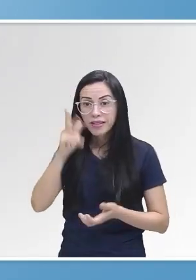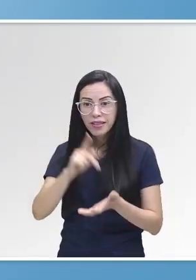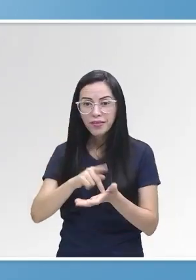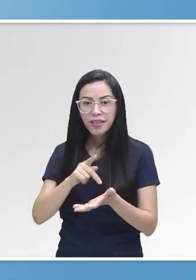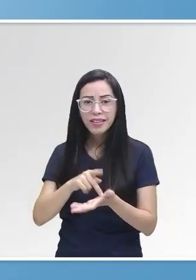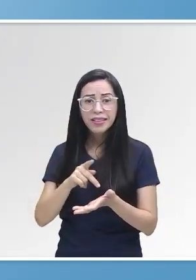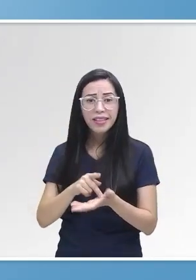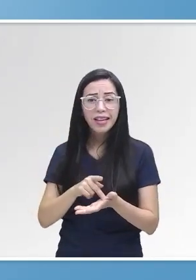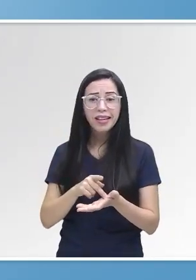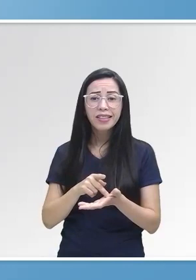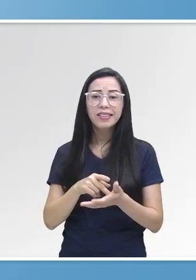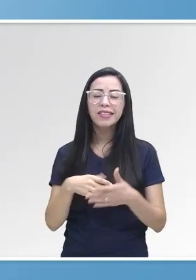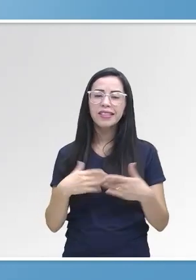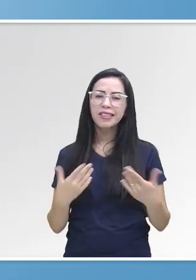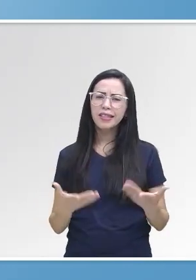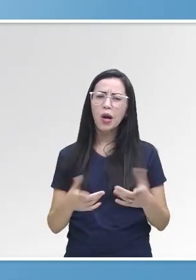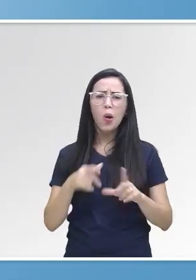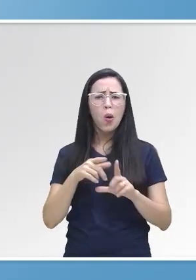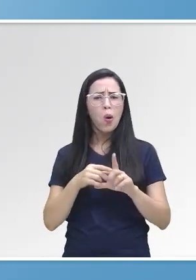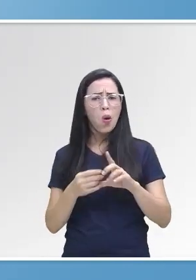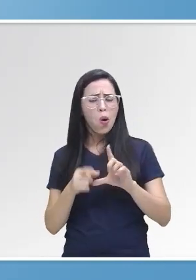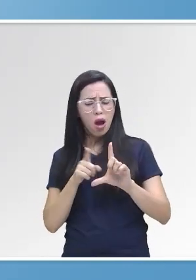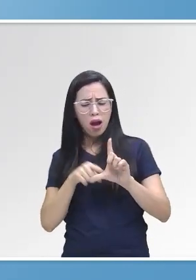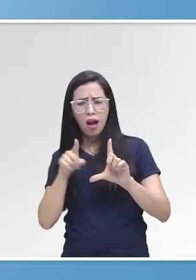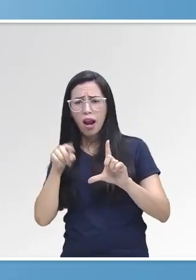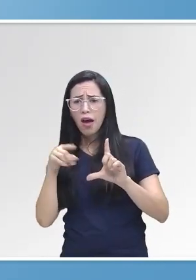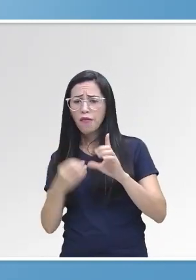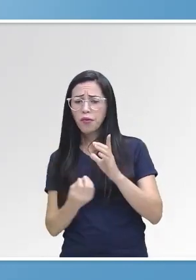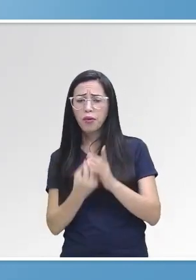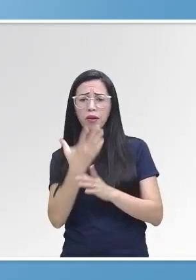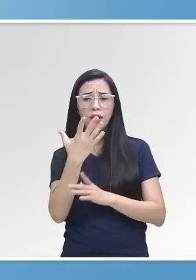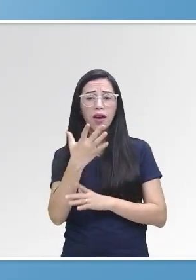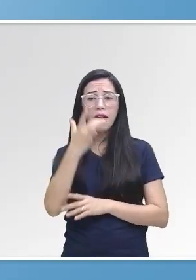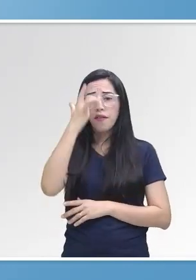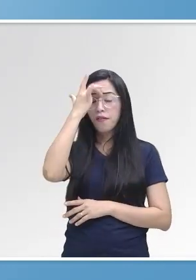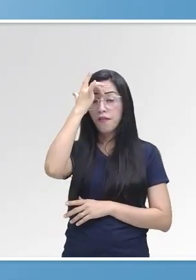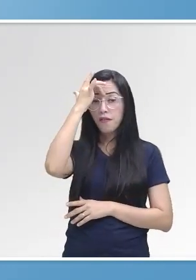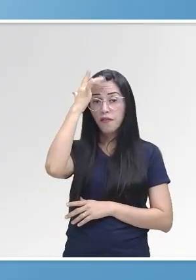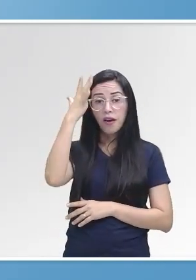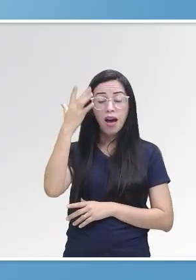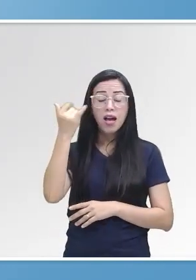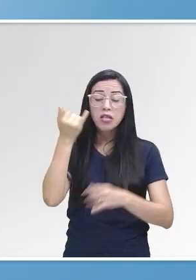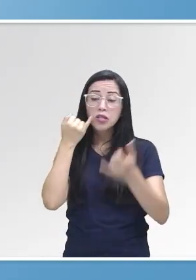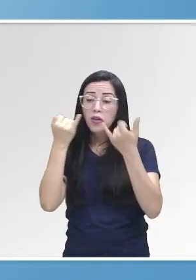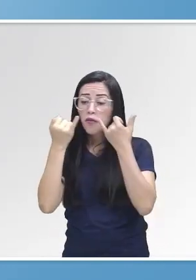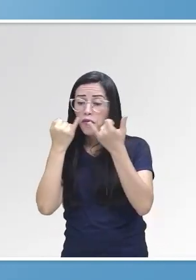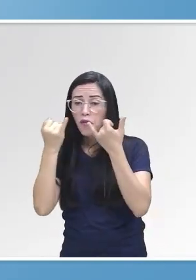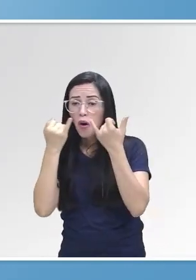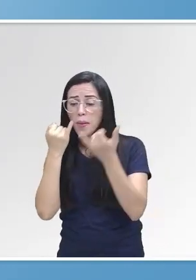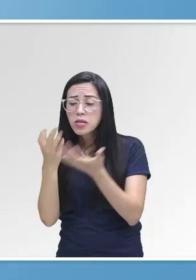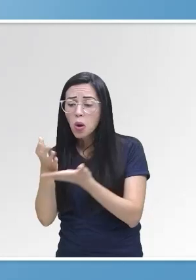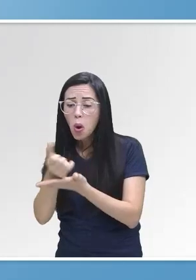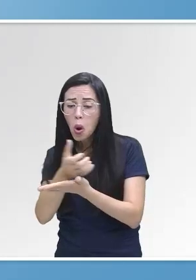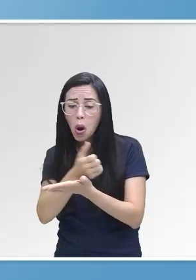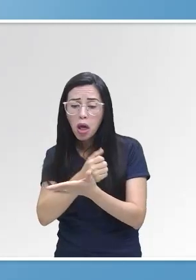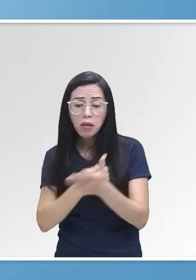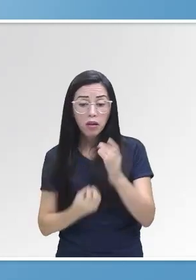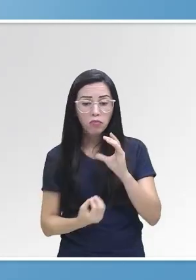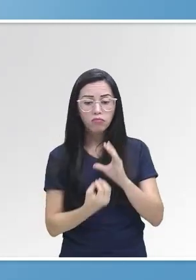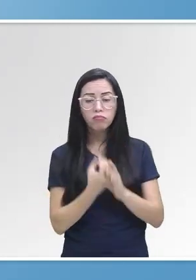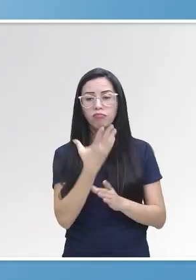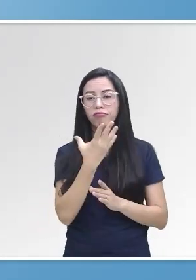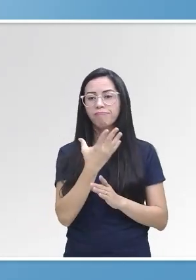já posso fazer os gráficos representar né a gente tanto ter uma quantidade de informações é bem rápido